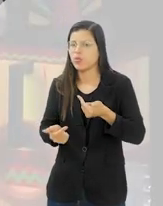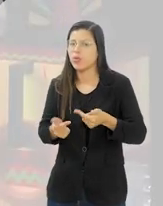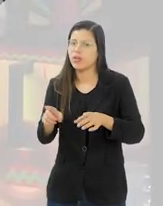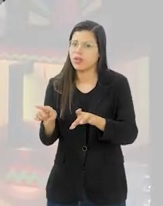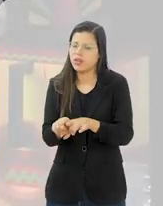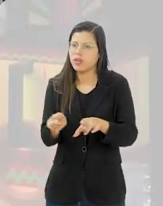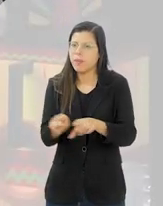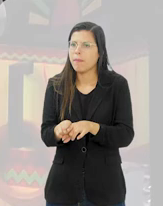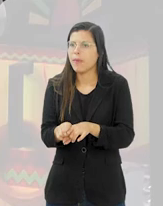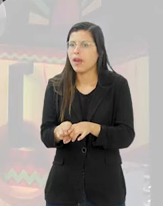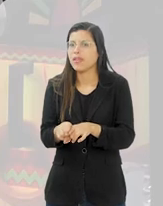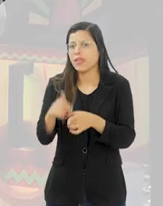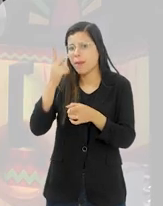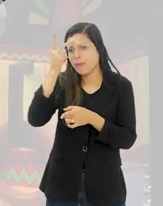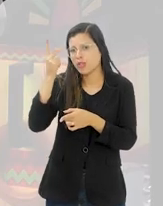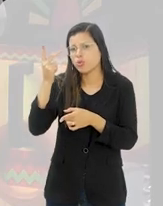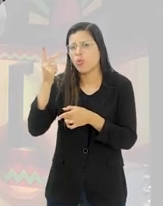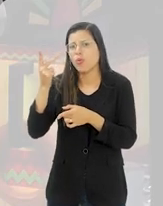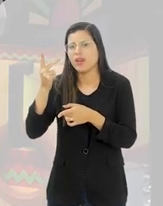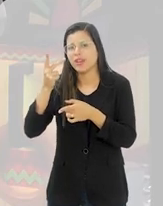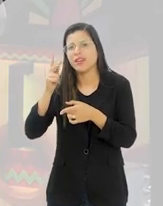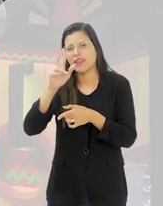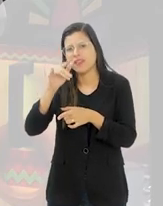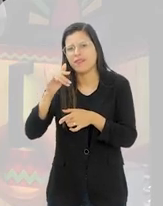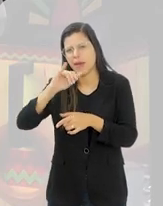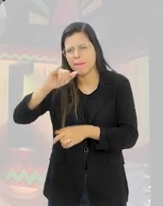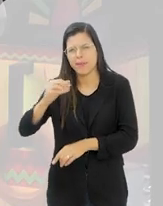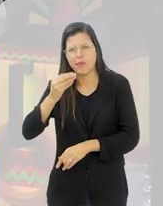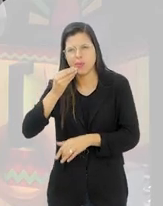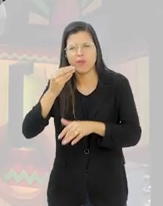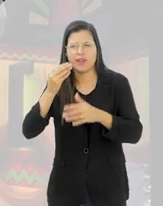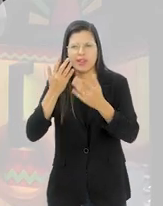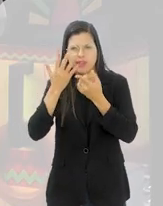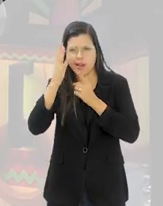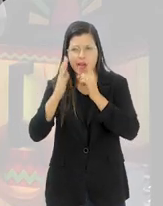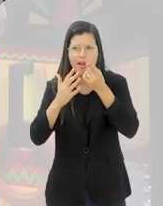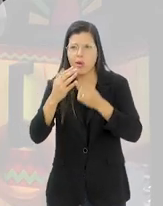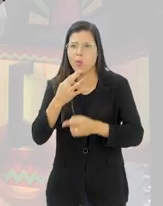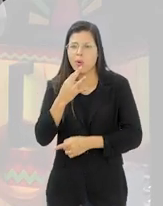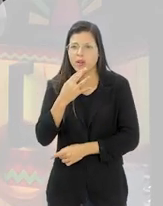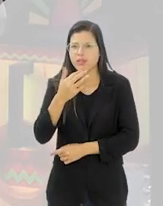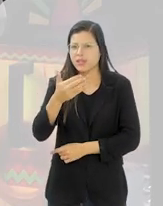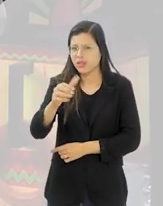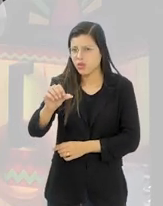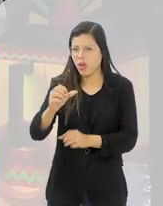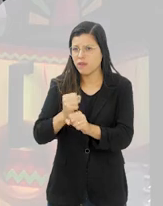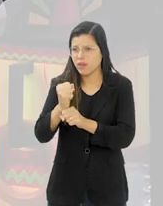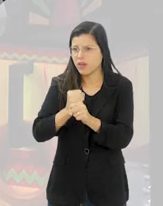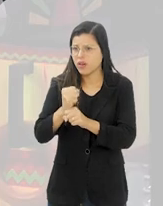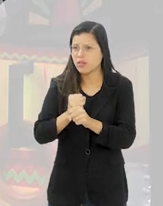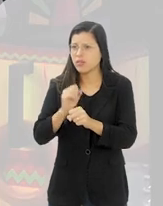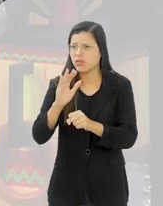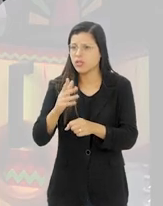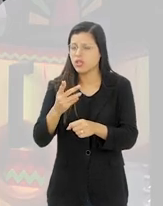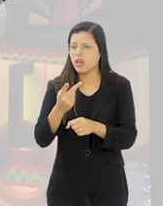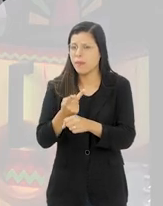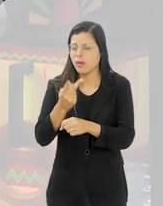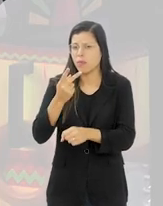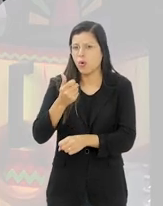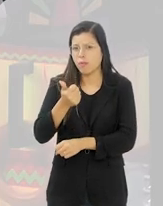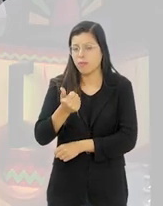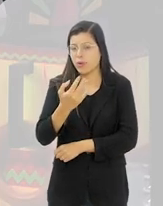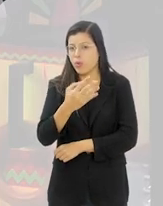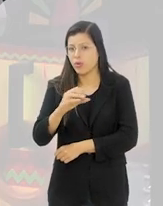né, e também me colocando no lugar do folião, que eu conheço praticamente muitos, né, nesses 19 anos a gente já premiou